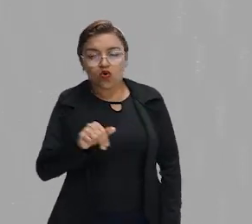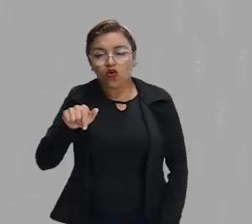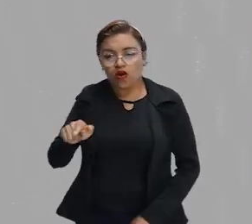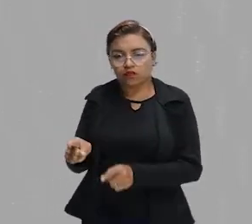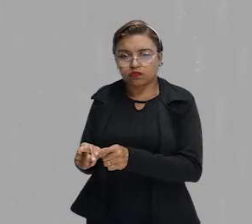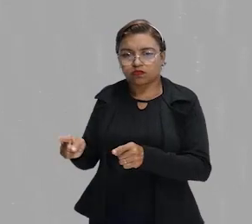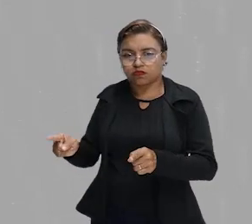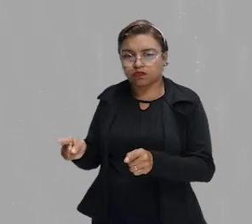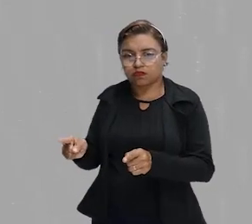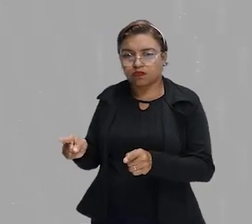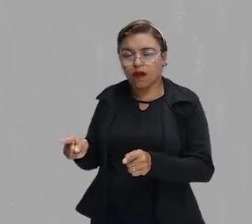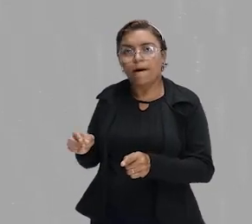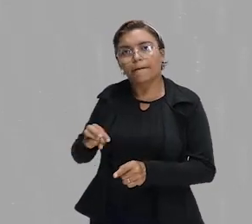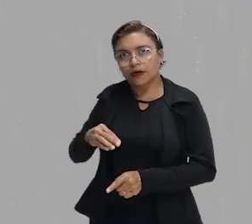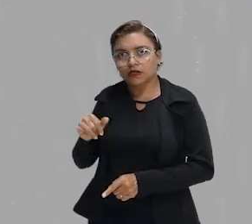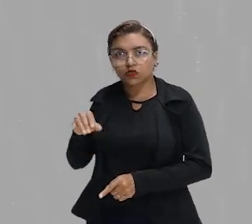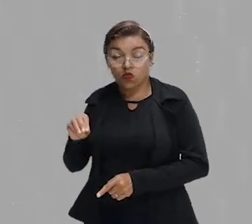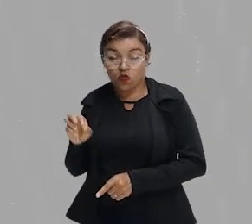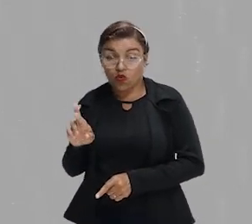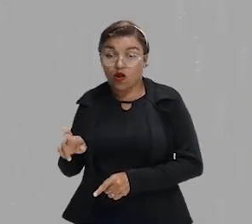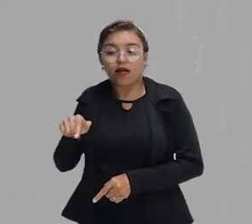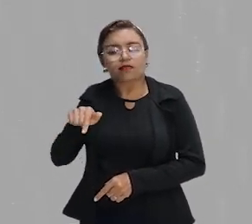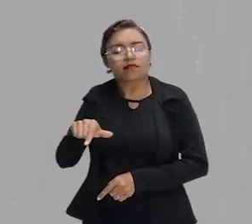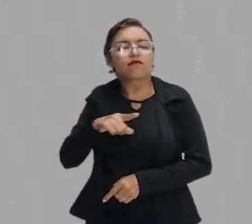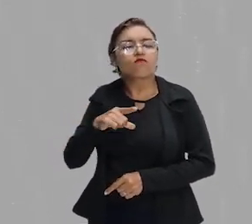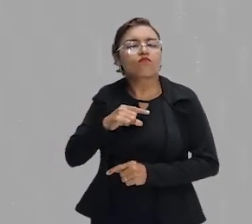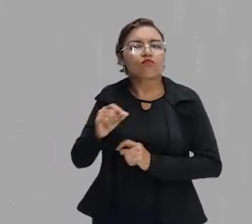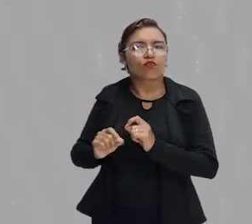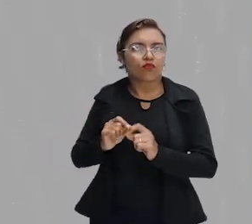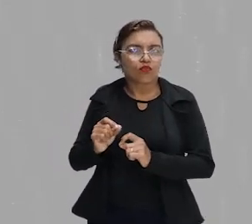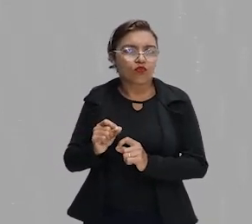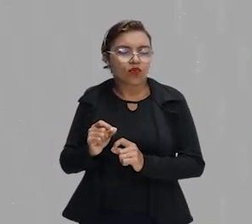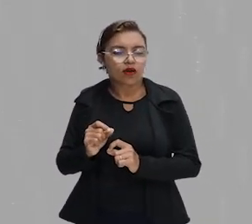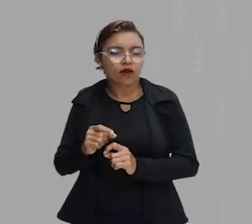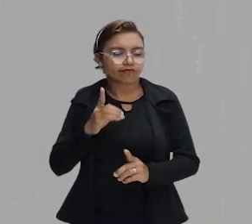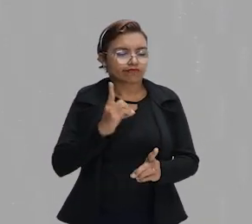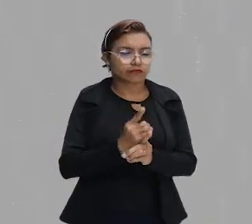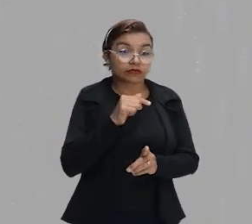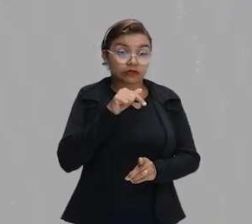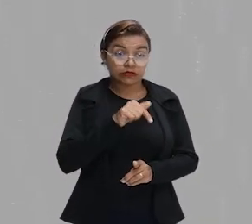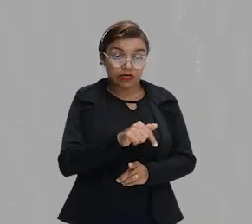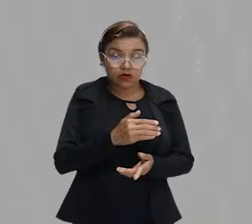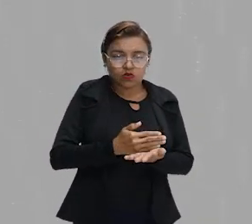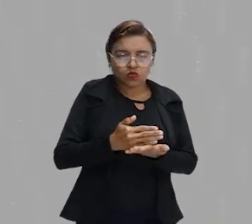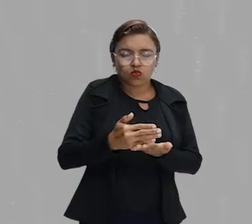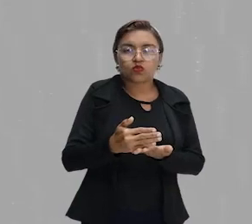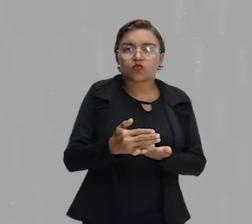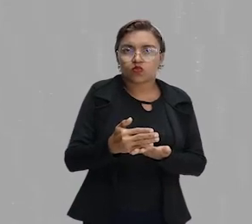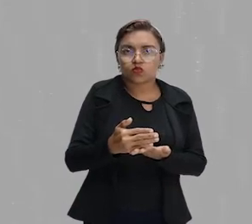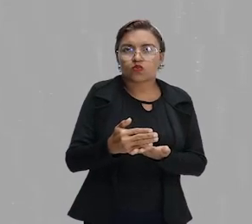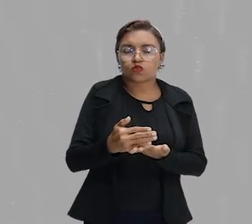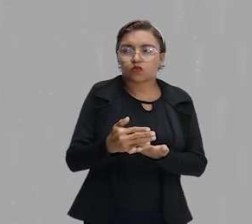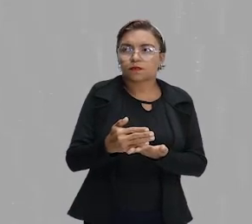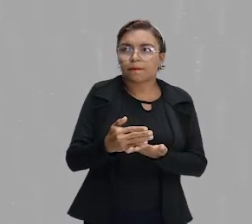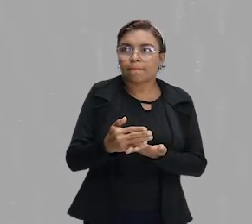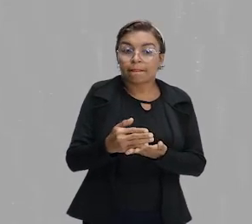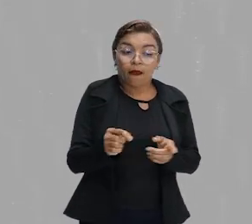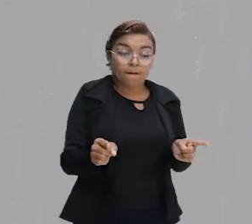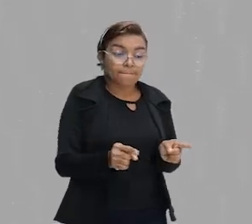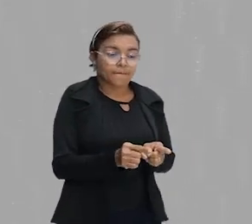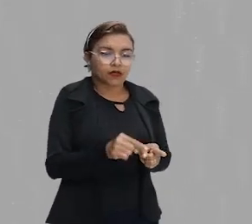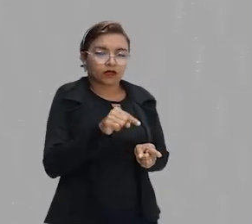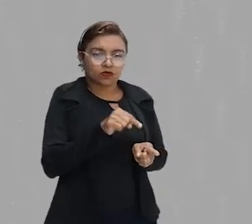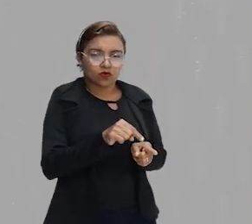gente chama de subunidade maior. Então, quando ele encontra o códon de inicialização, a subunidade menor